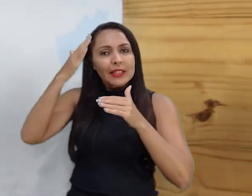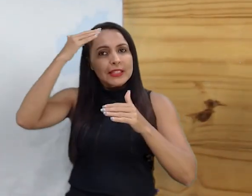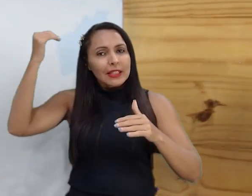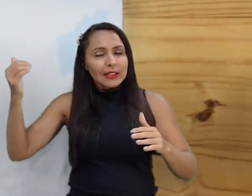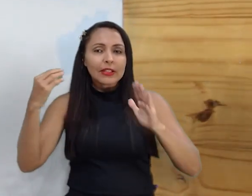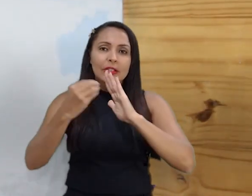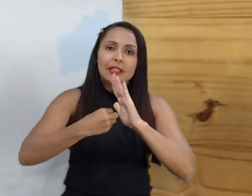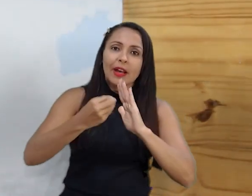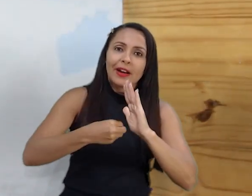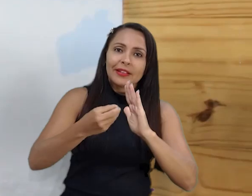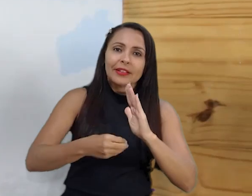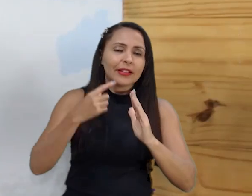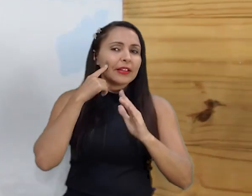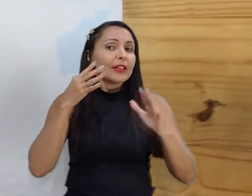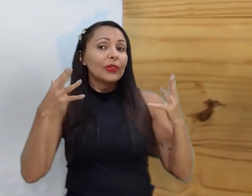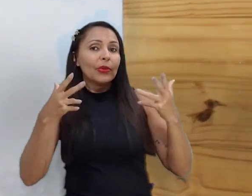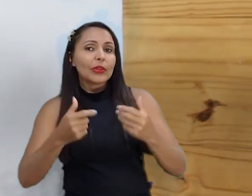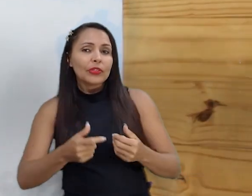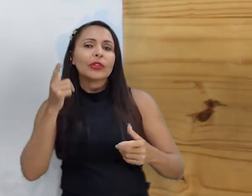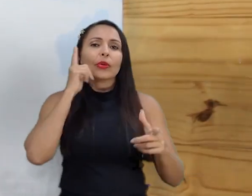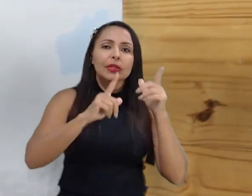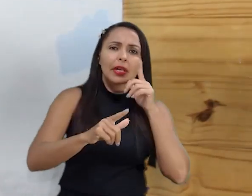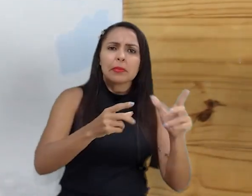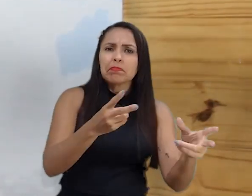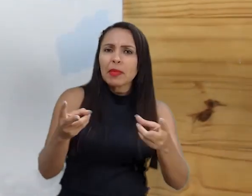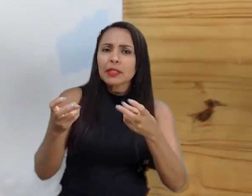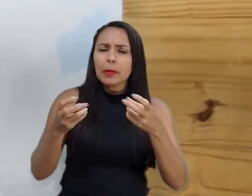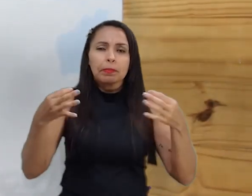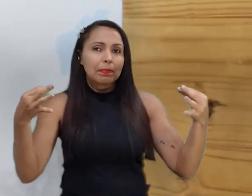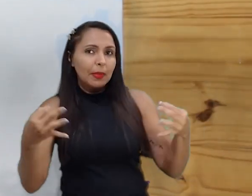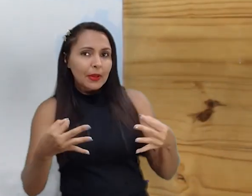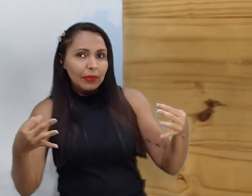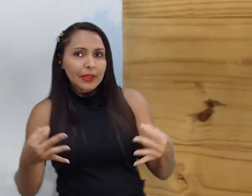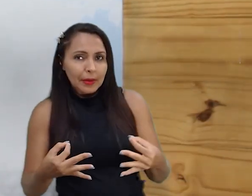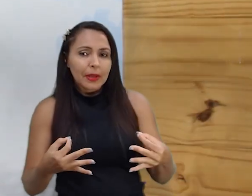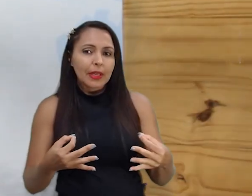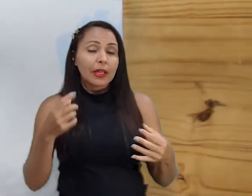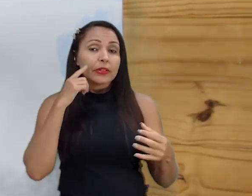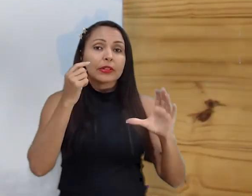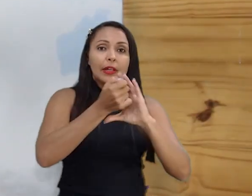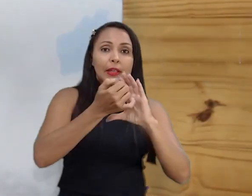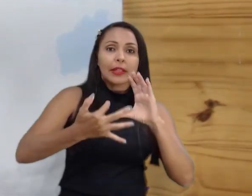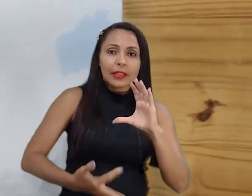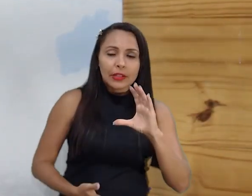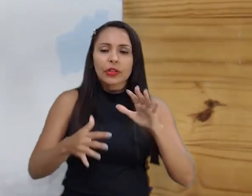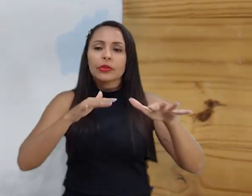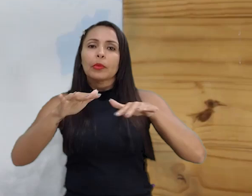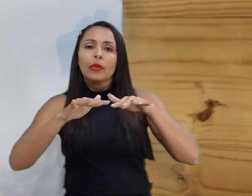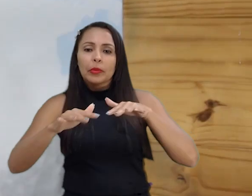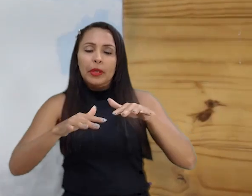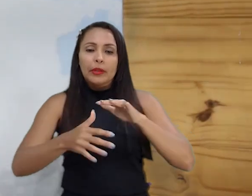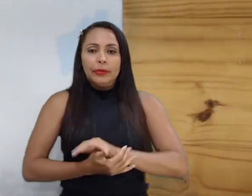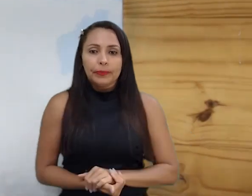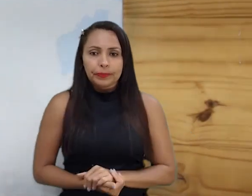designers contemporâneos. E em todas elas a gente consegue ver perfeitamente, né, as características dos movimentos das